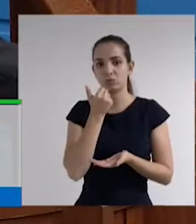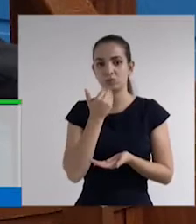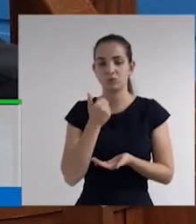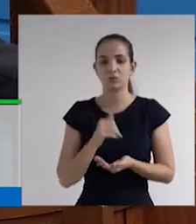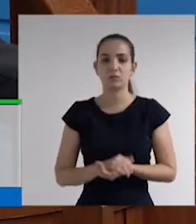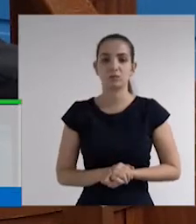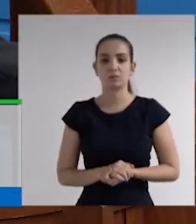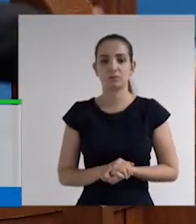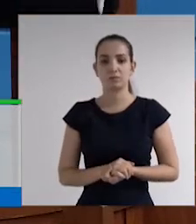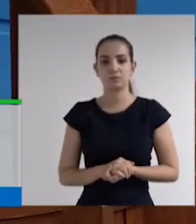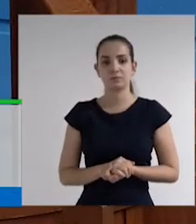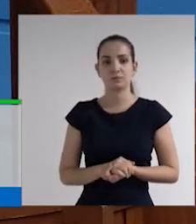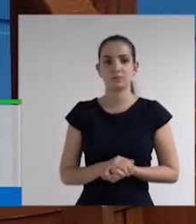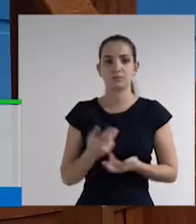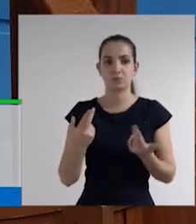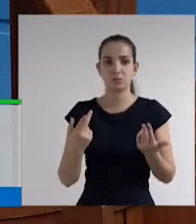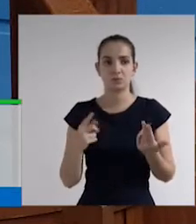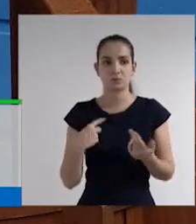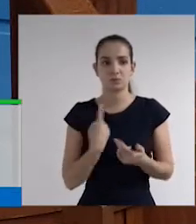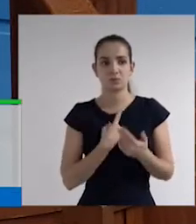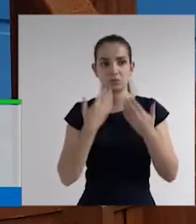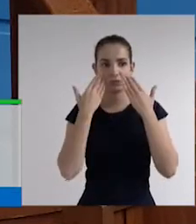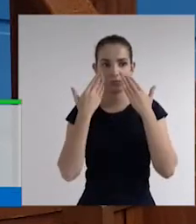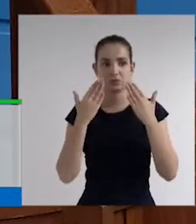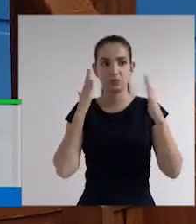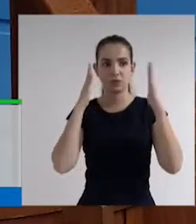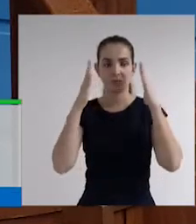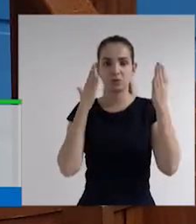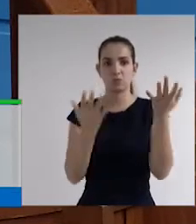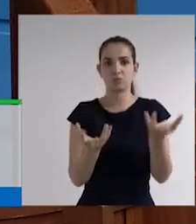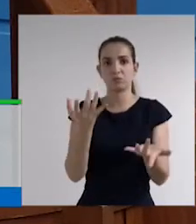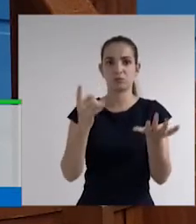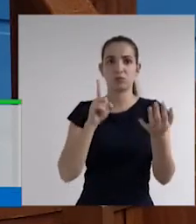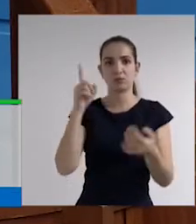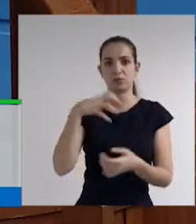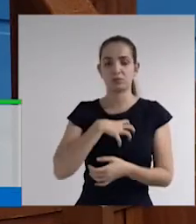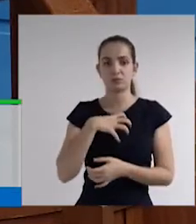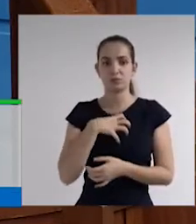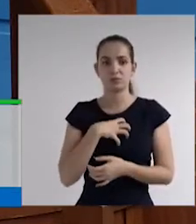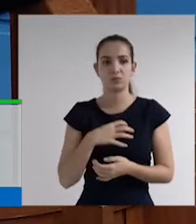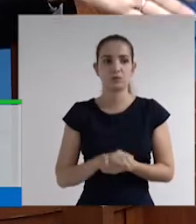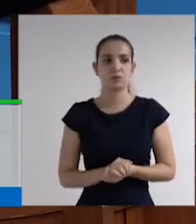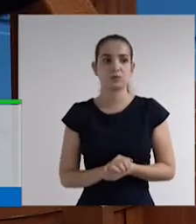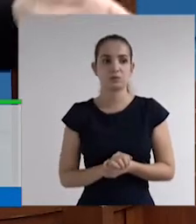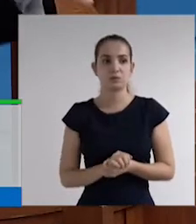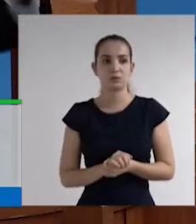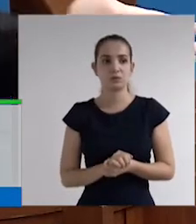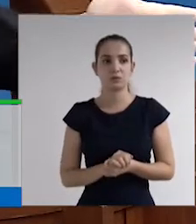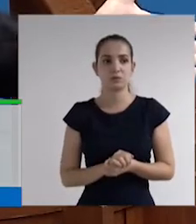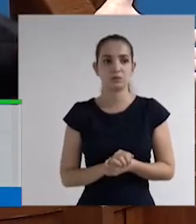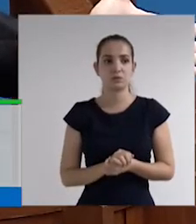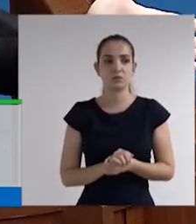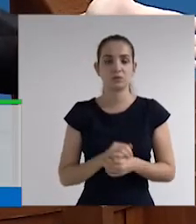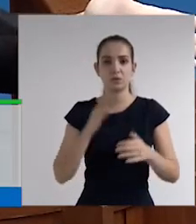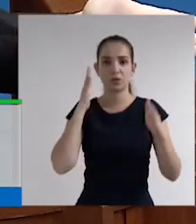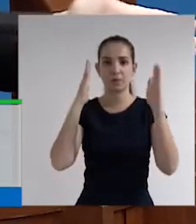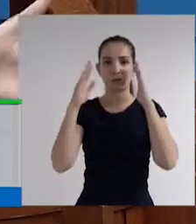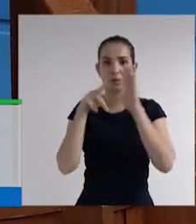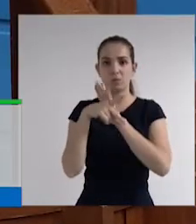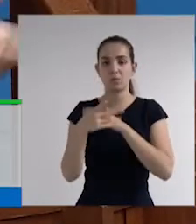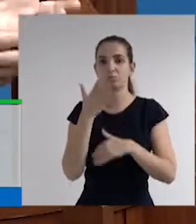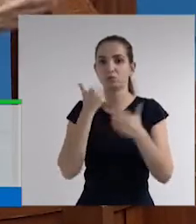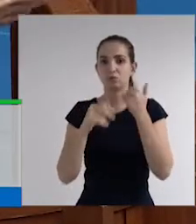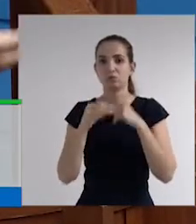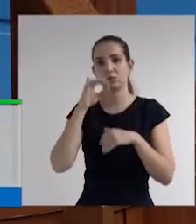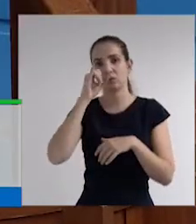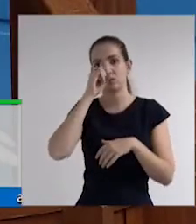transportar ração, como a gente viu caminhões queimados ontem lá na Bahia, caminhão de ração de porco e de frango. Quer dizer,